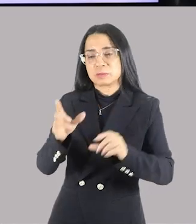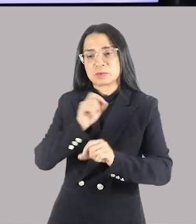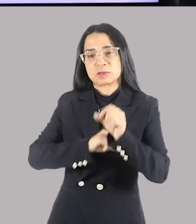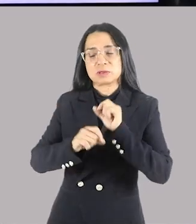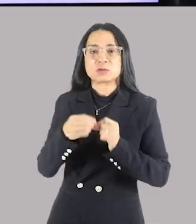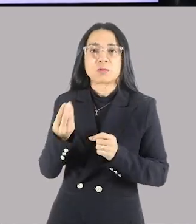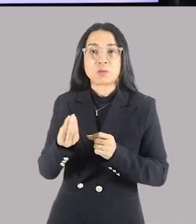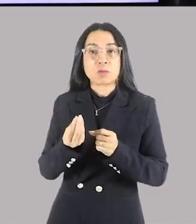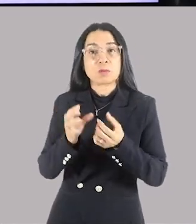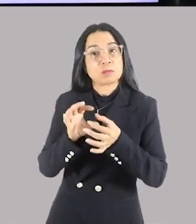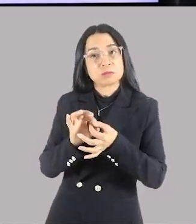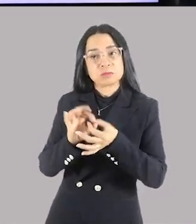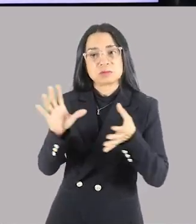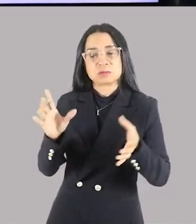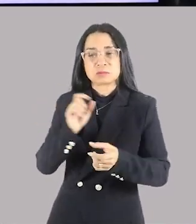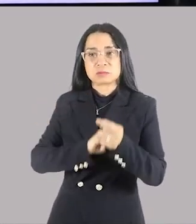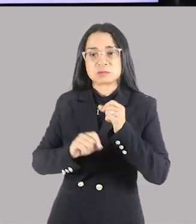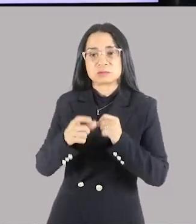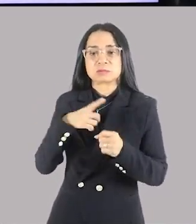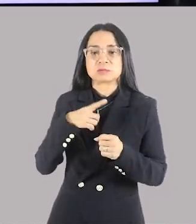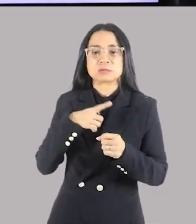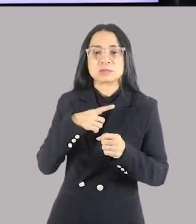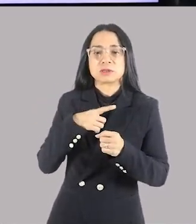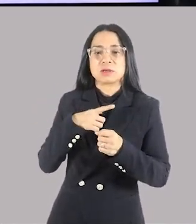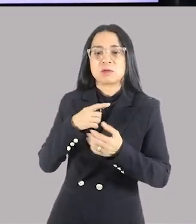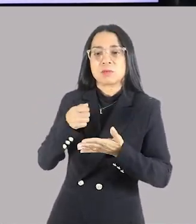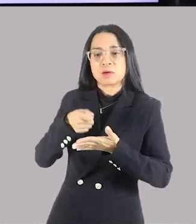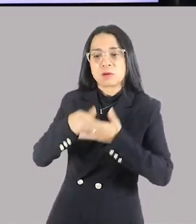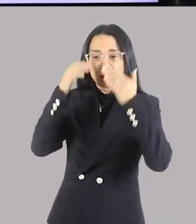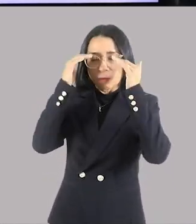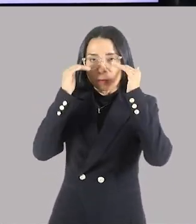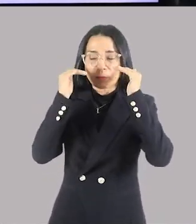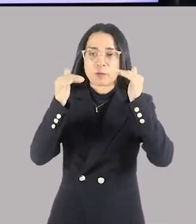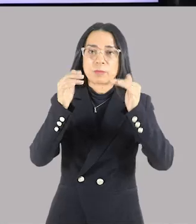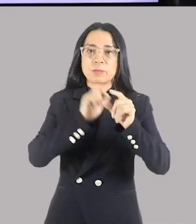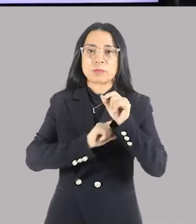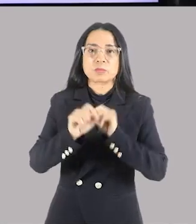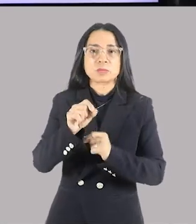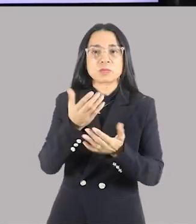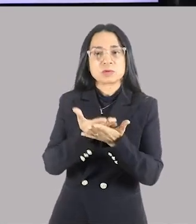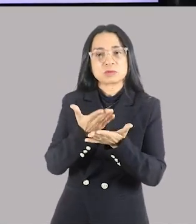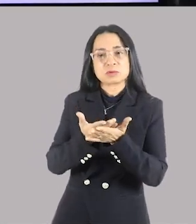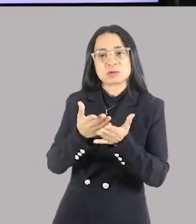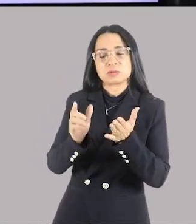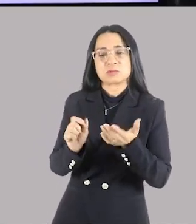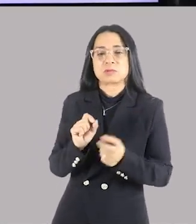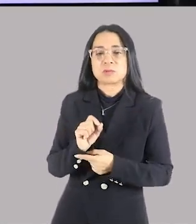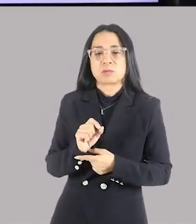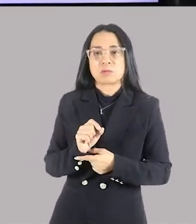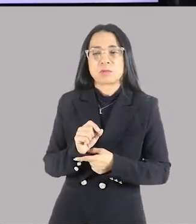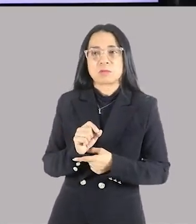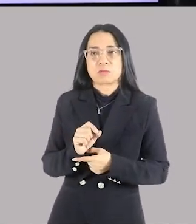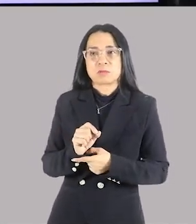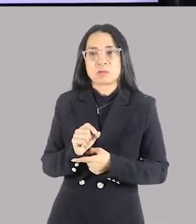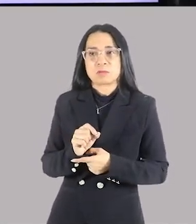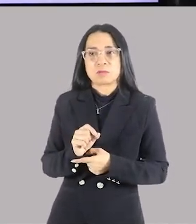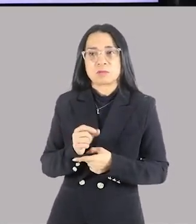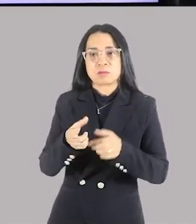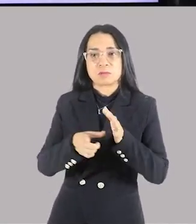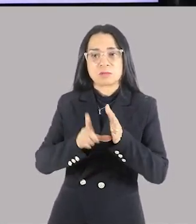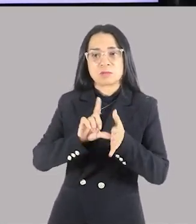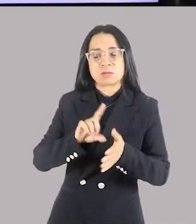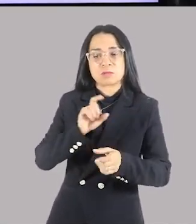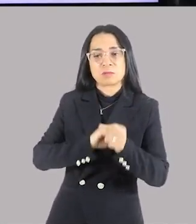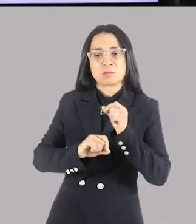órgãos autônomos, certo? Há uma subordinação. Não é o que estudamos mais quando estávamos tratando